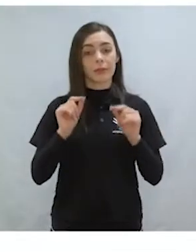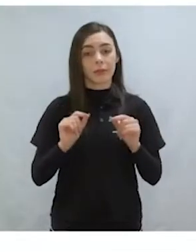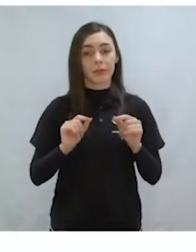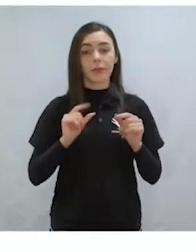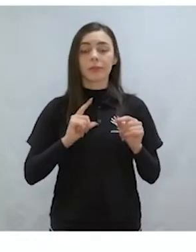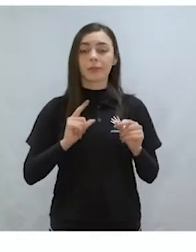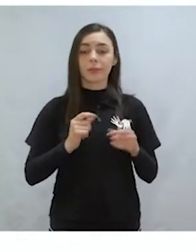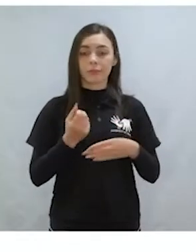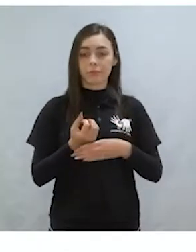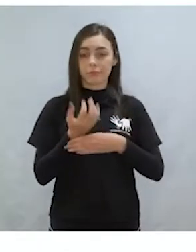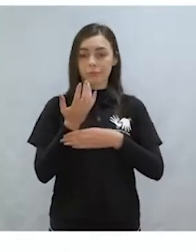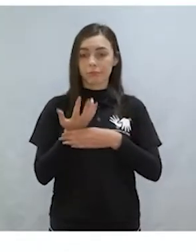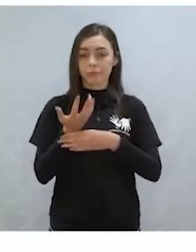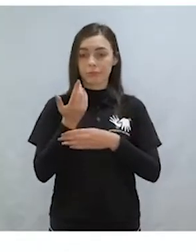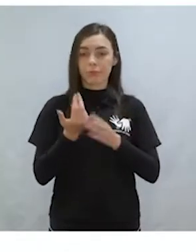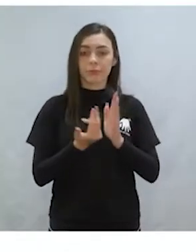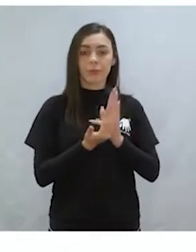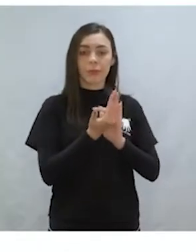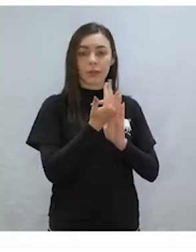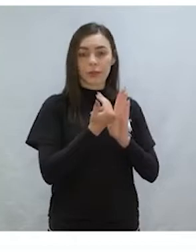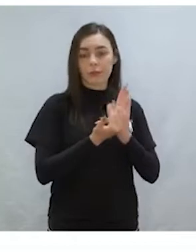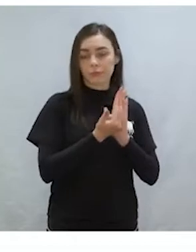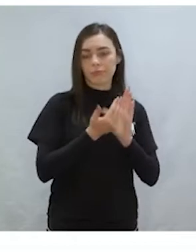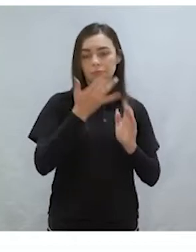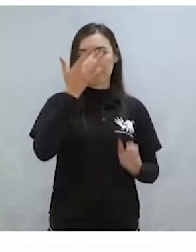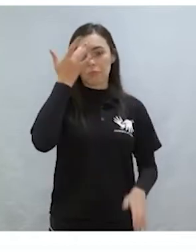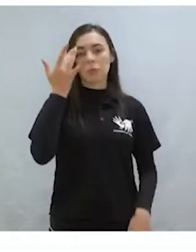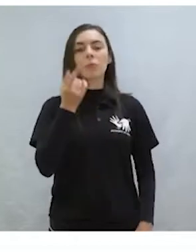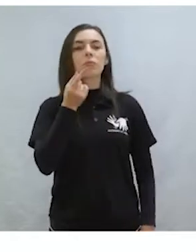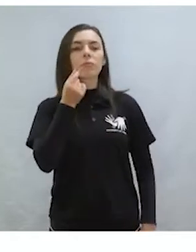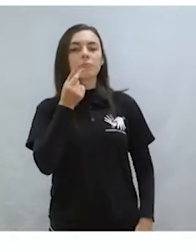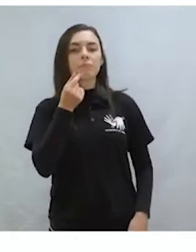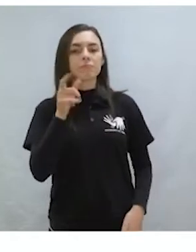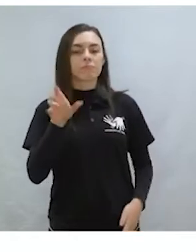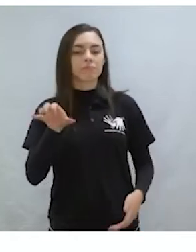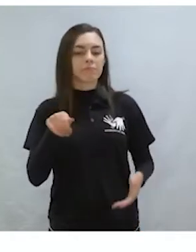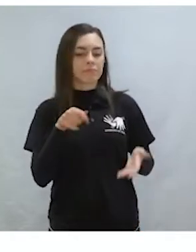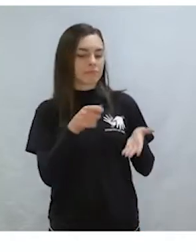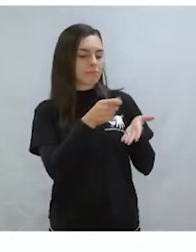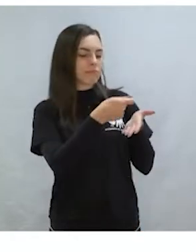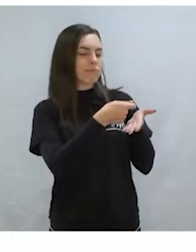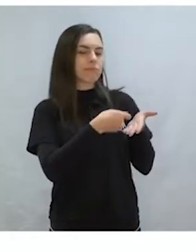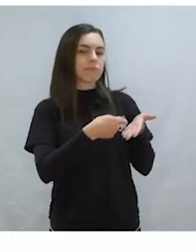nós temos o desenho de uma baleia. Alguém pegou um lápis e está